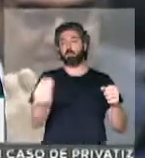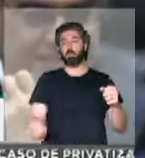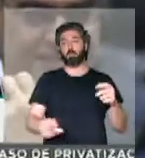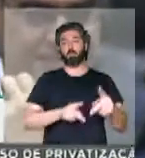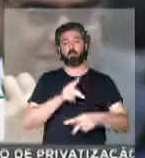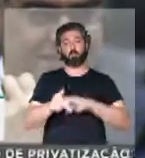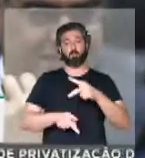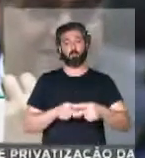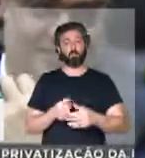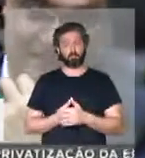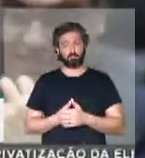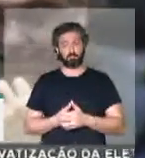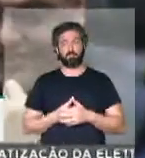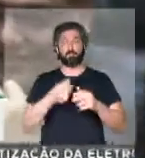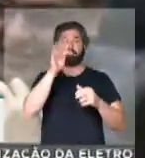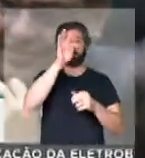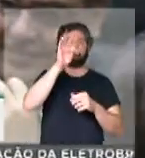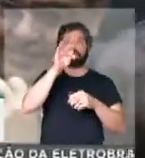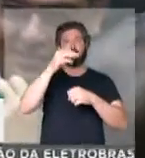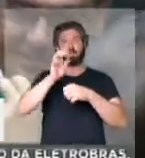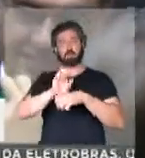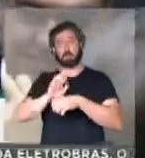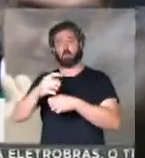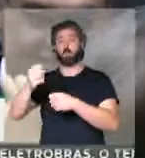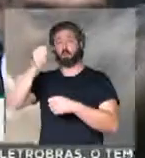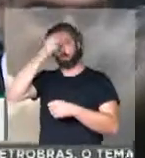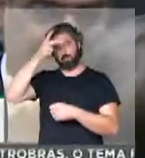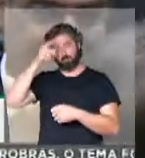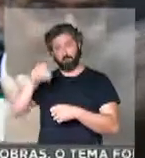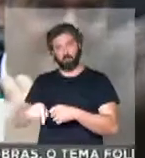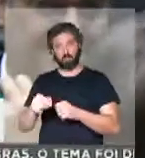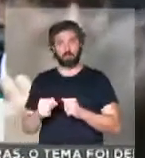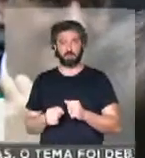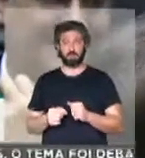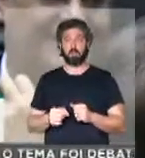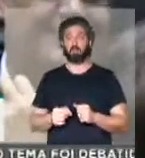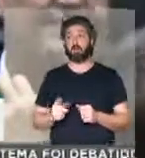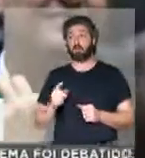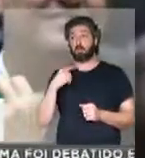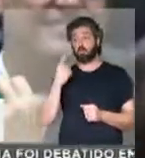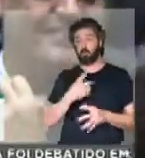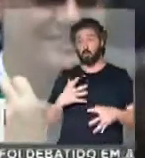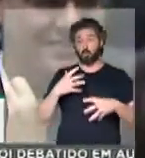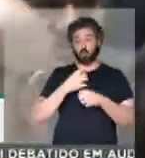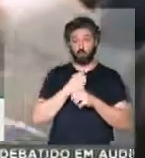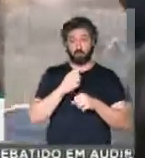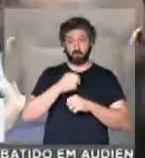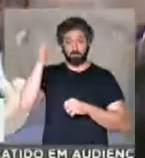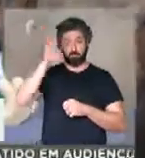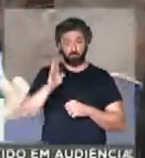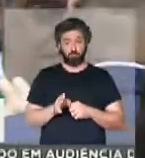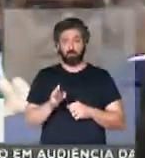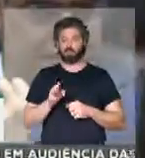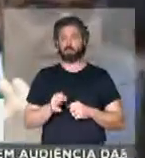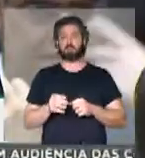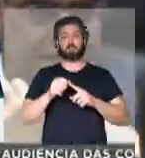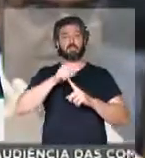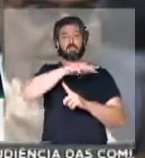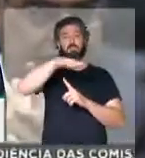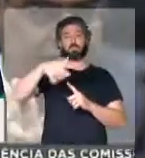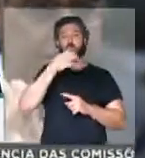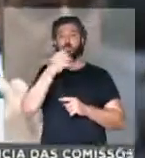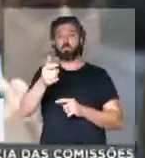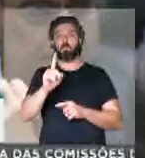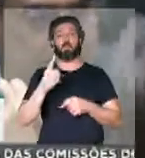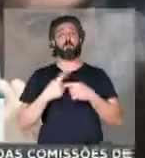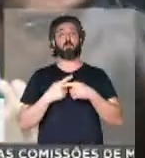nível federal, estadual e municipal. E outro ângulo também, o nosso bolo orçamentário, ele não é bem